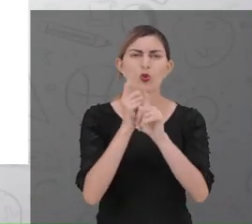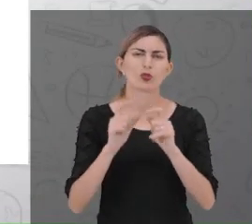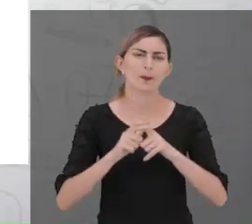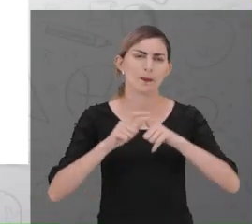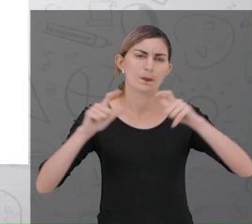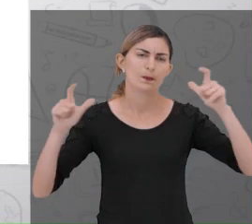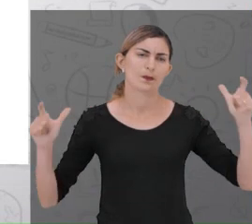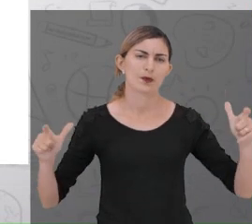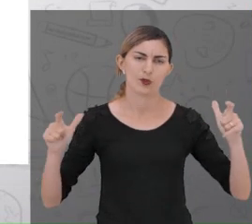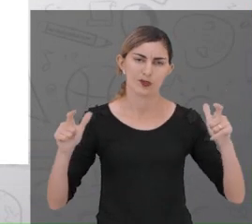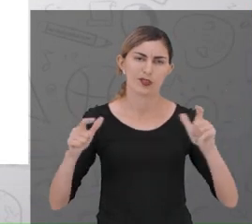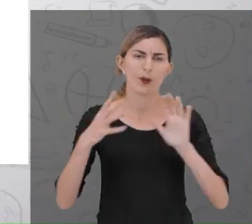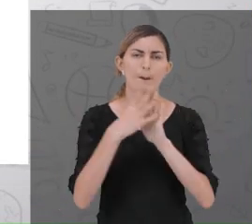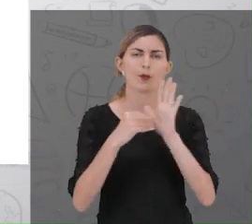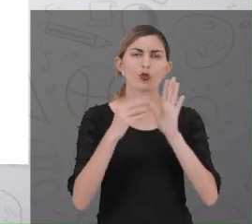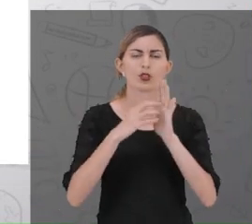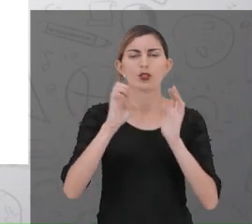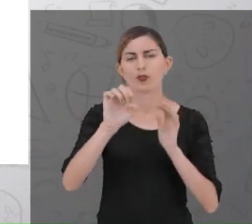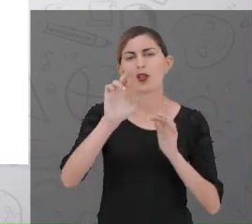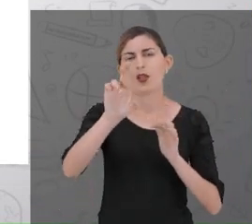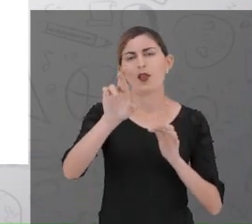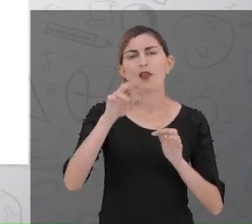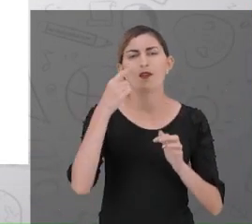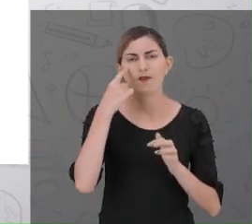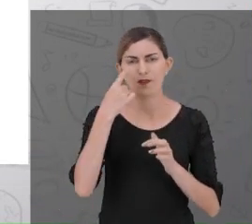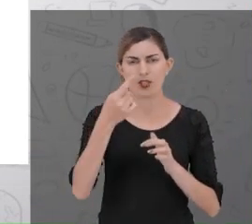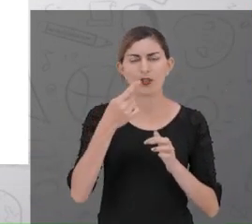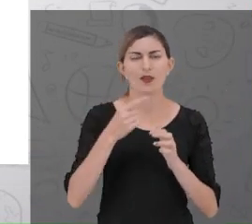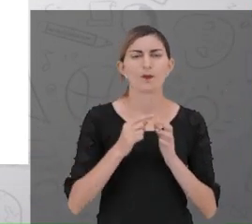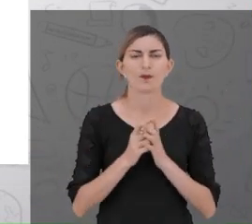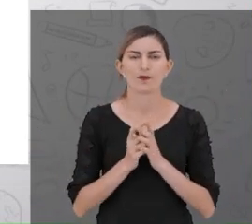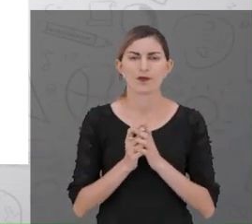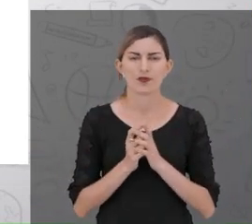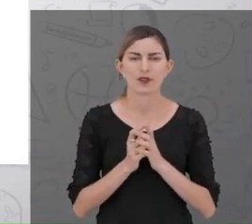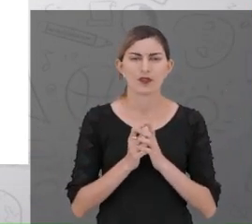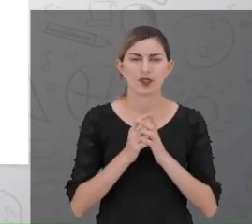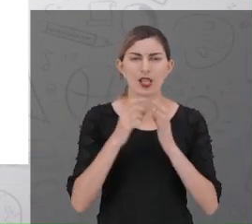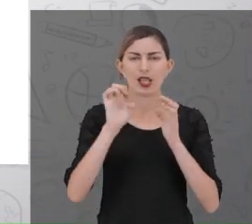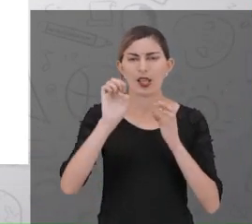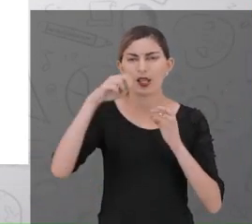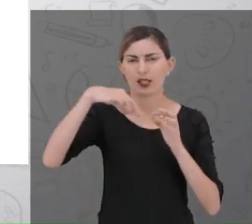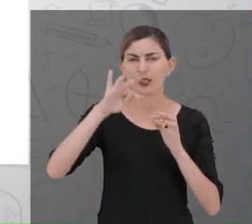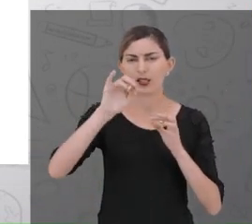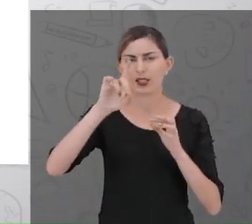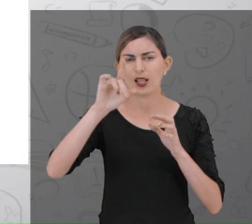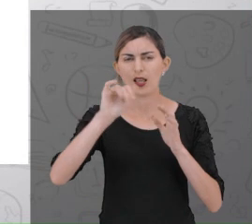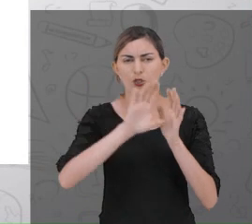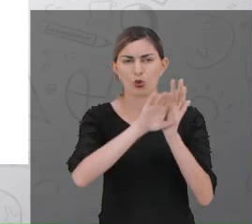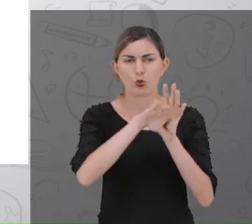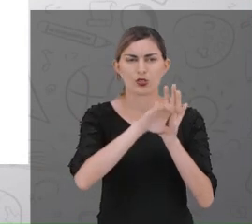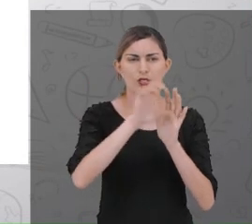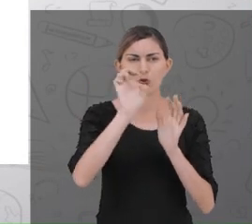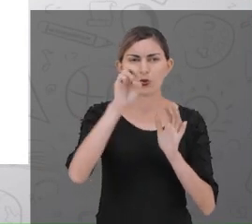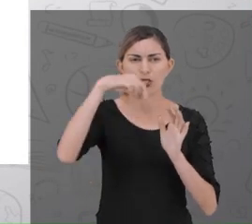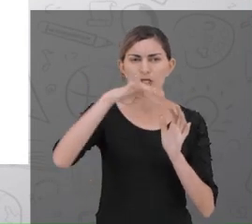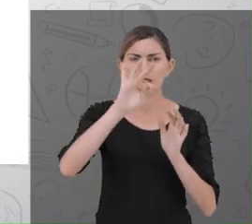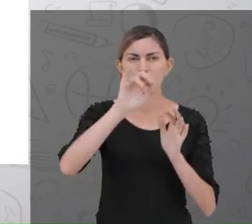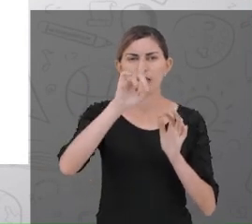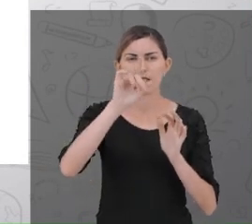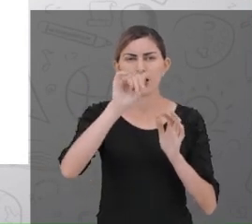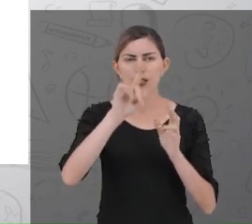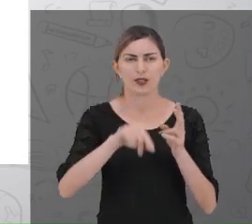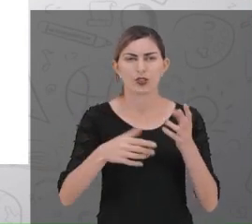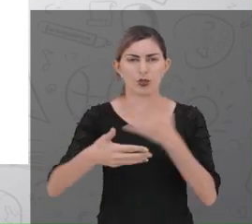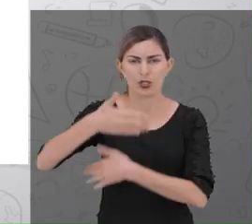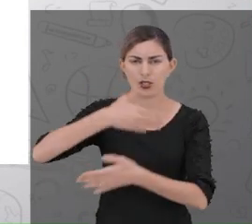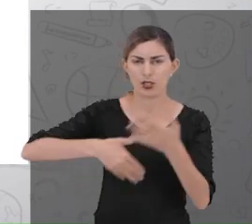encontramos a maioria dos construtores do modelo ER. Observe que nós temos a entidade, o conceito de entidade que